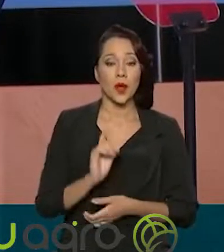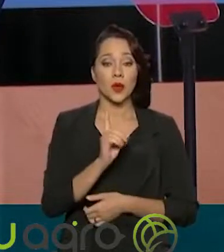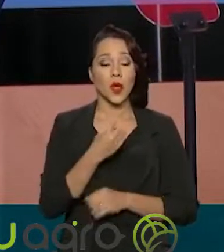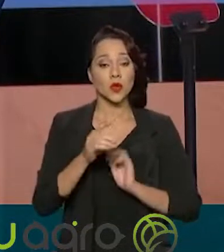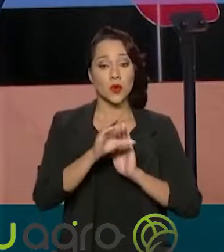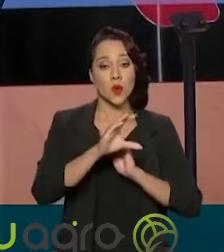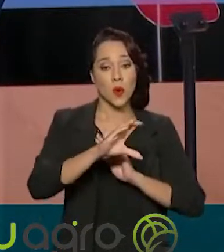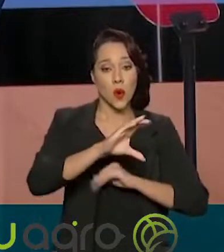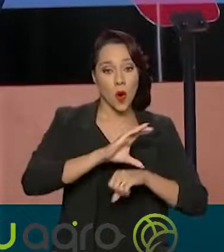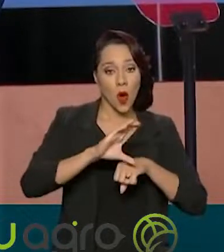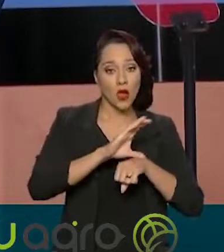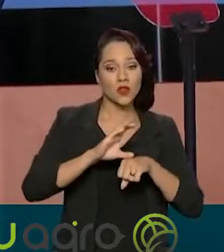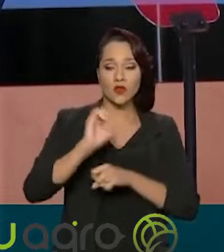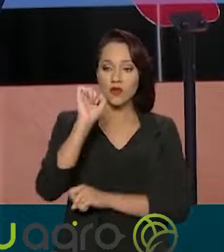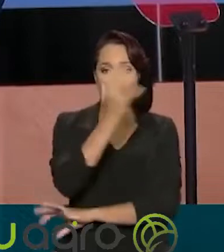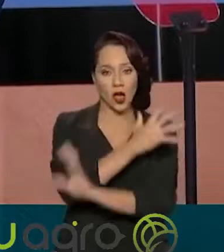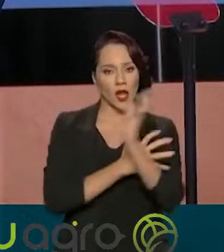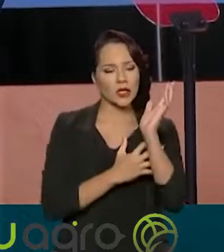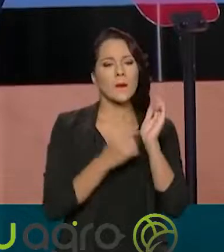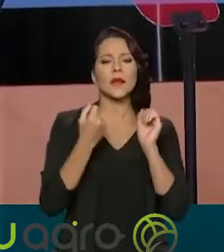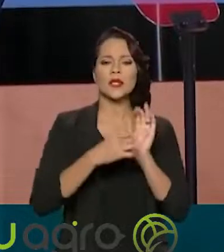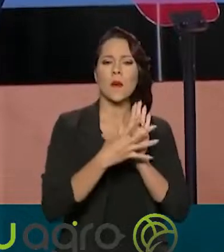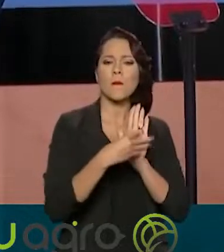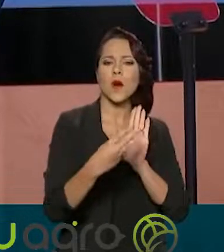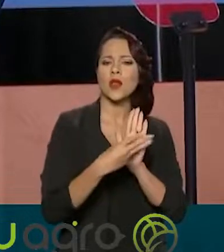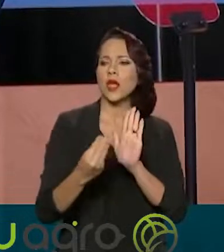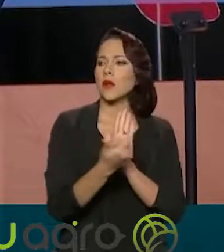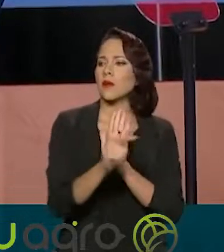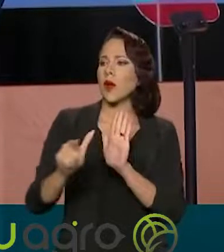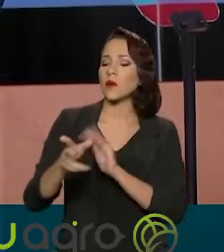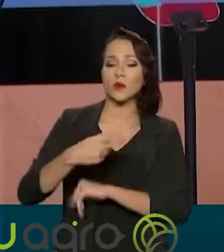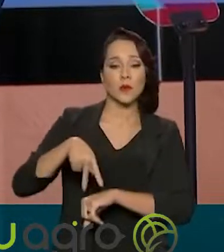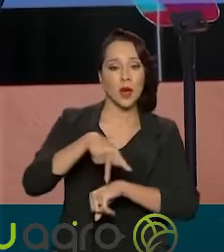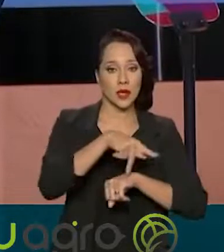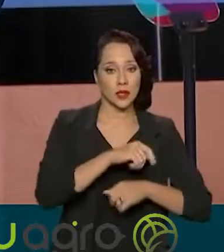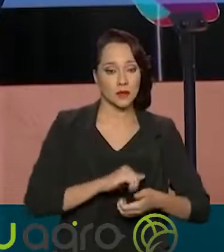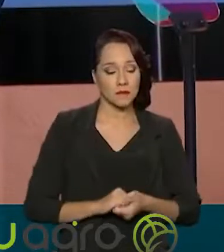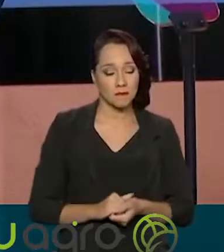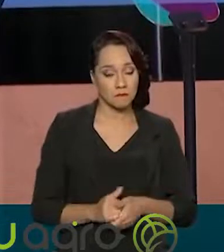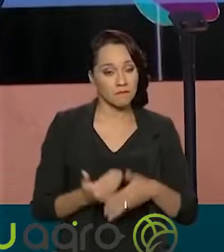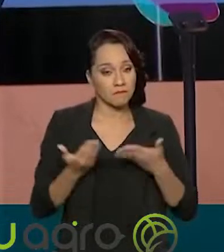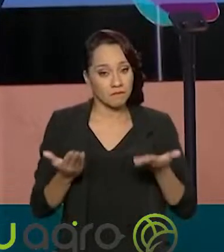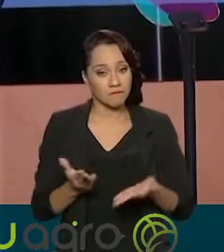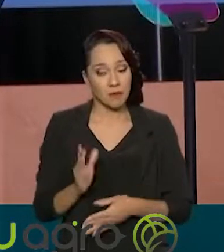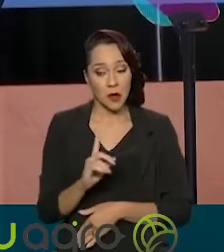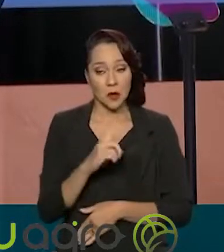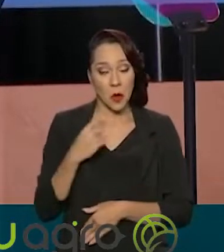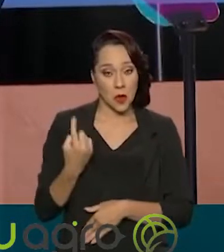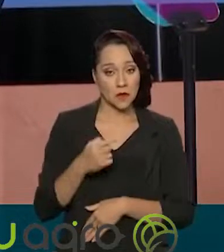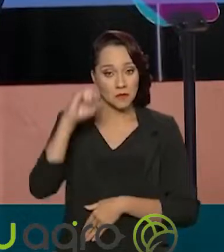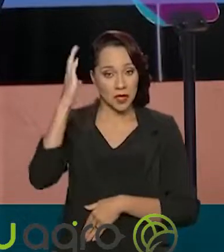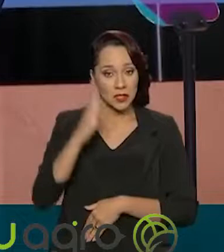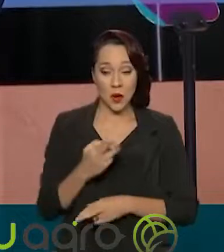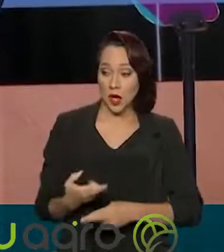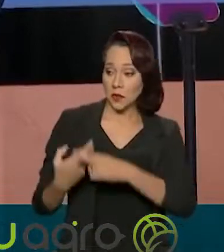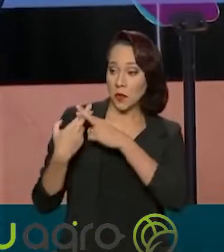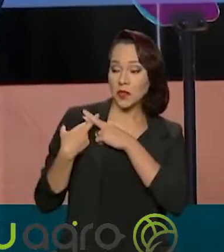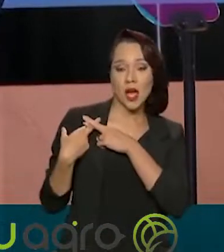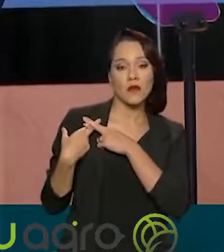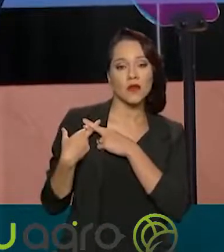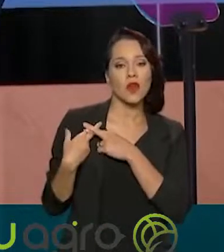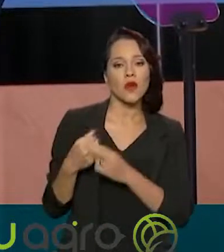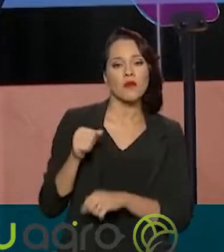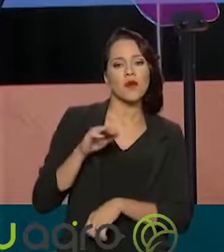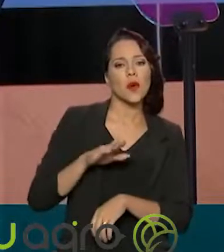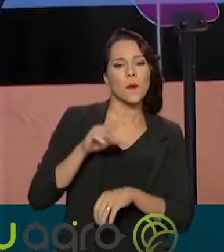Código Florestal deve servir de exemplo para outros países. Afinal, somos responsáveis pela emissão